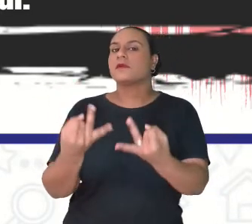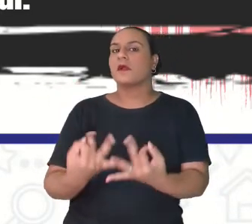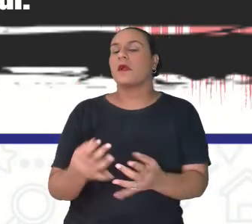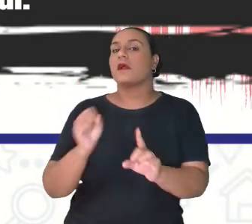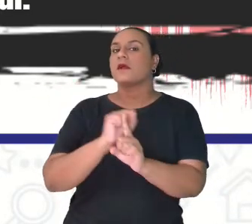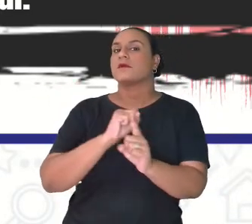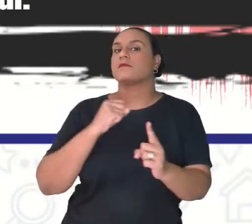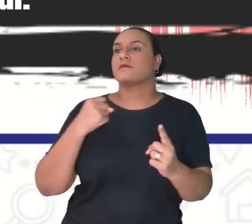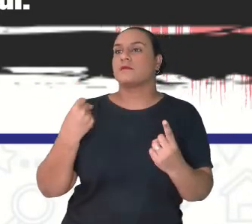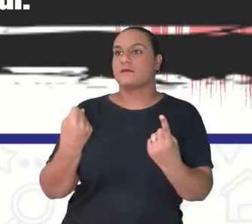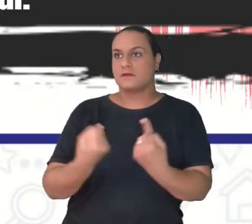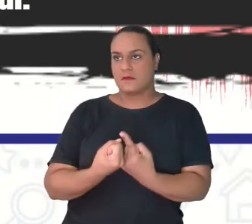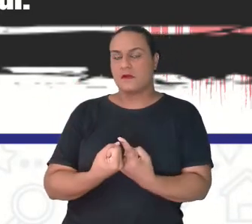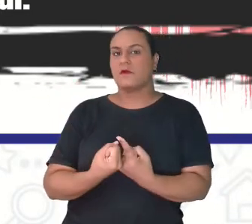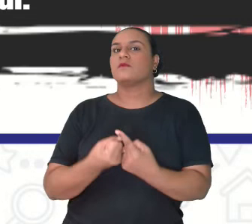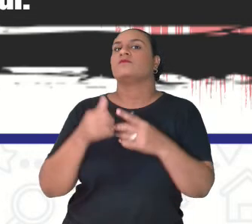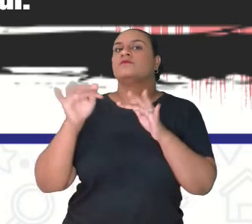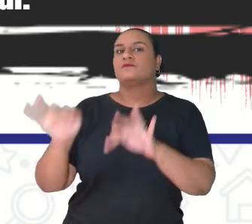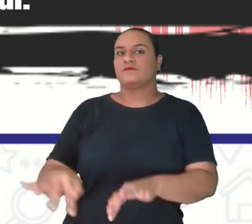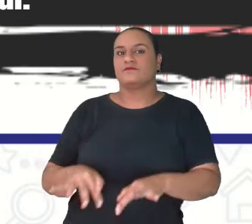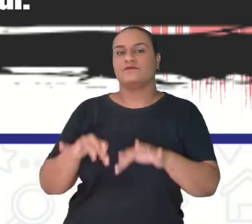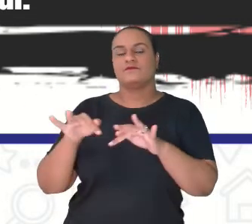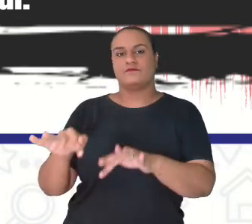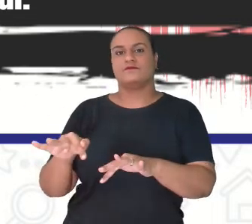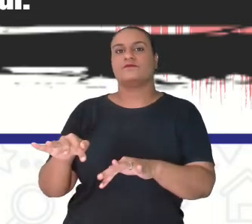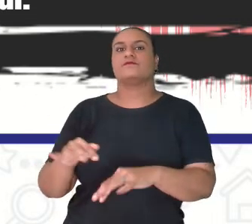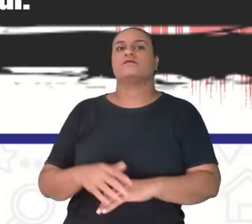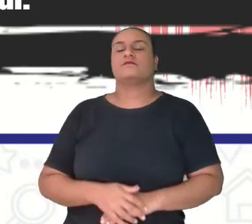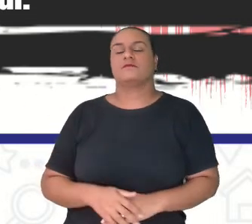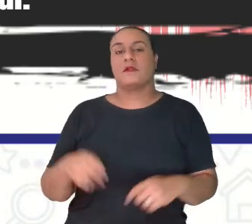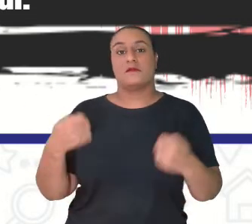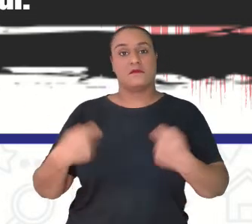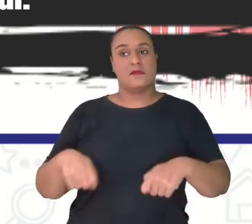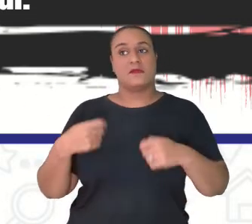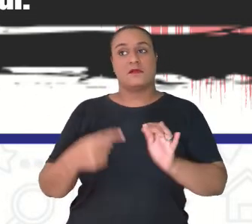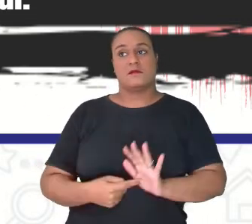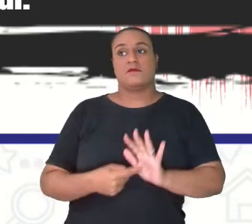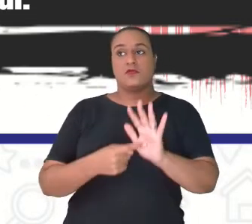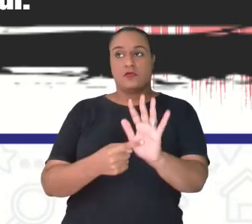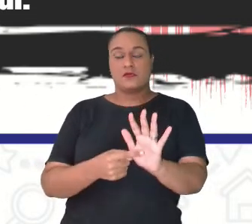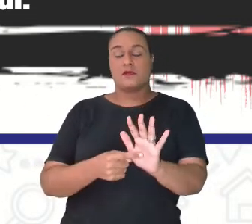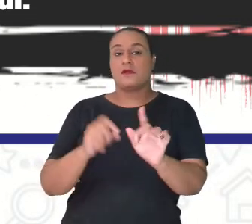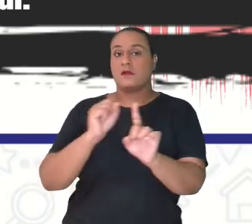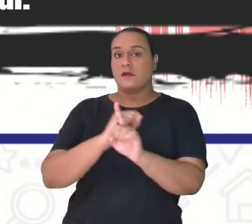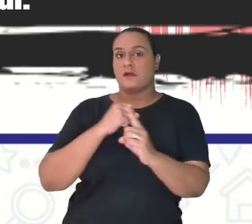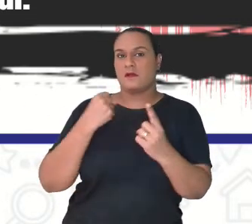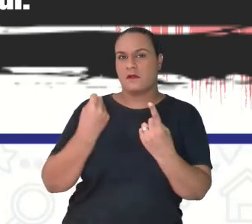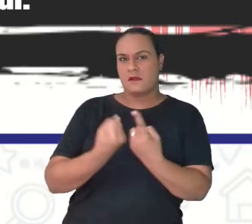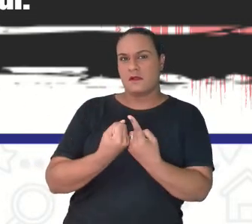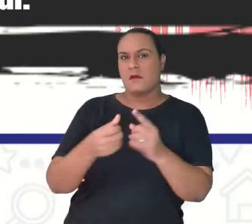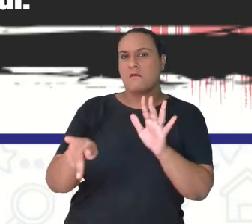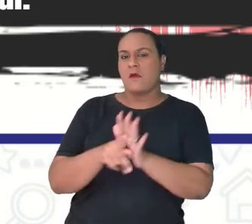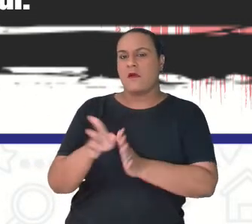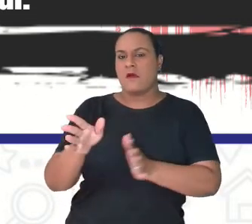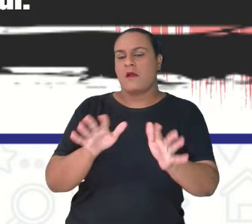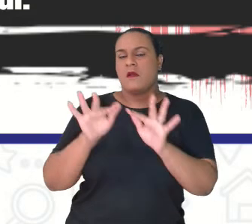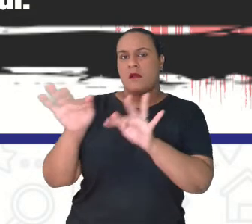a sociedade, né, feudal. Então a gente tem que apontar aqui que essa sociedade feudal ela